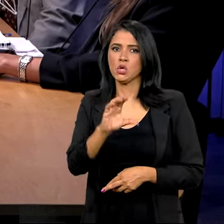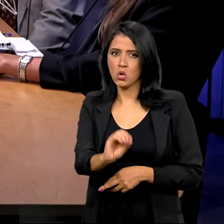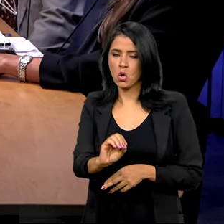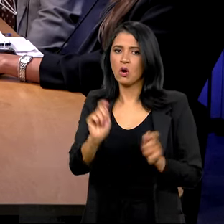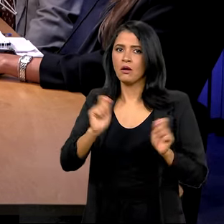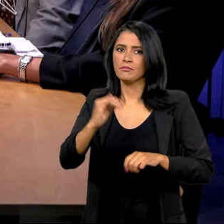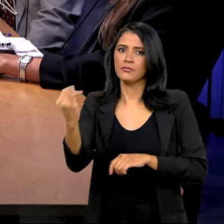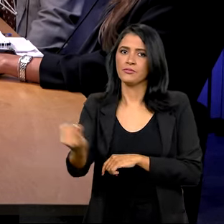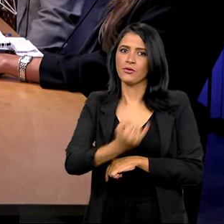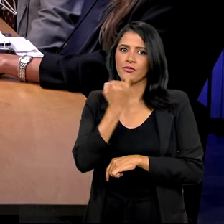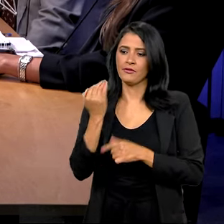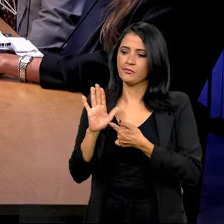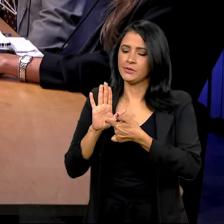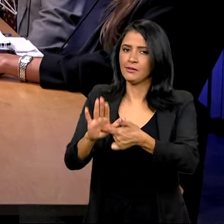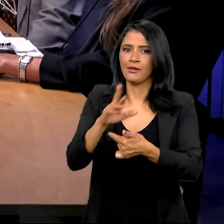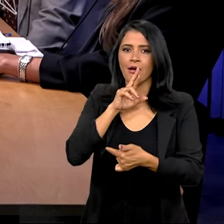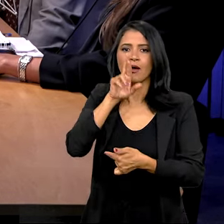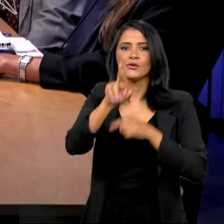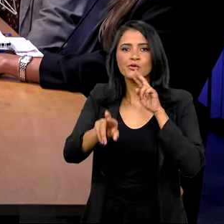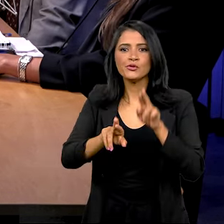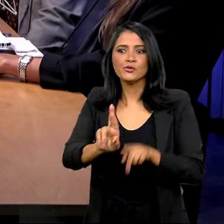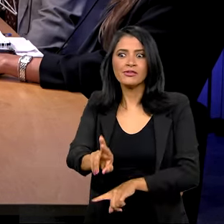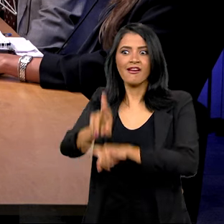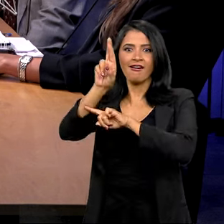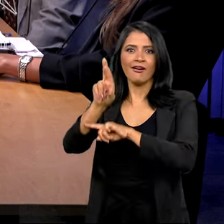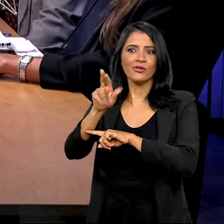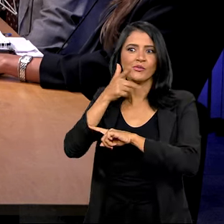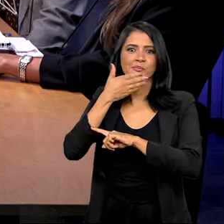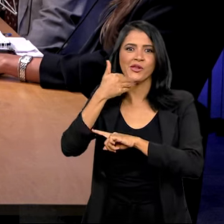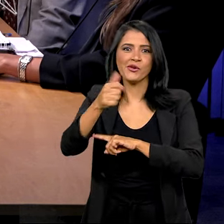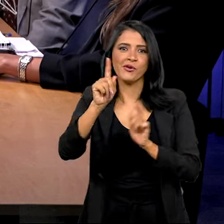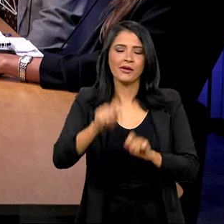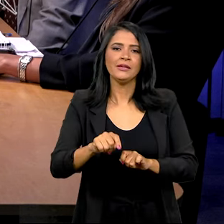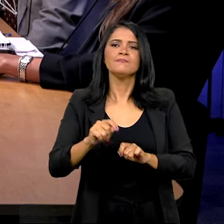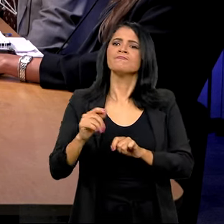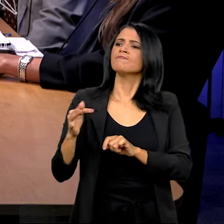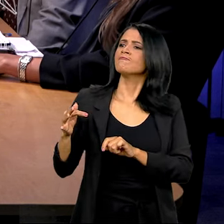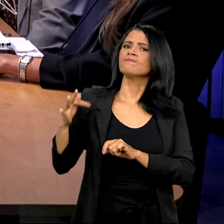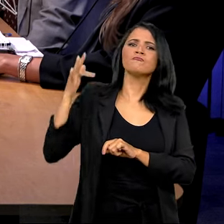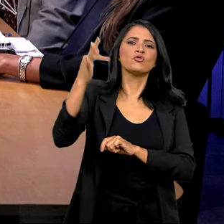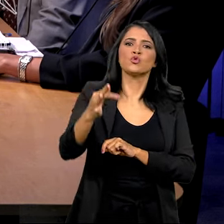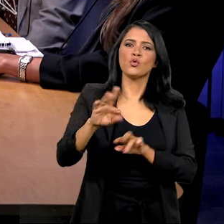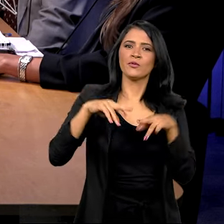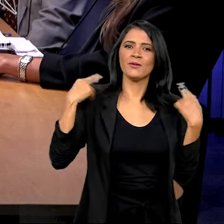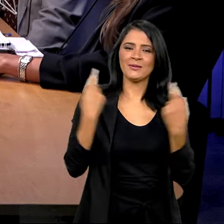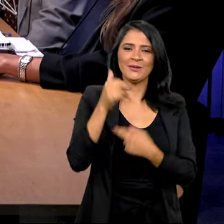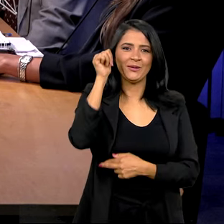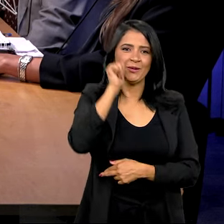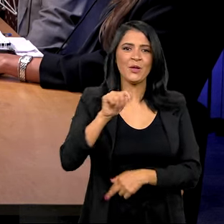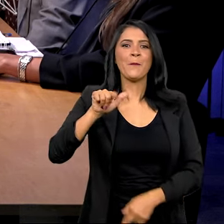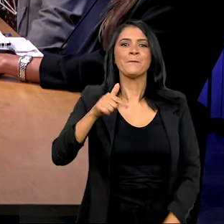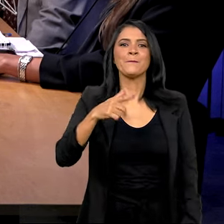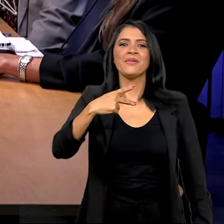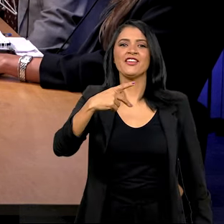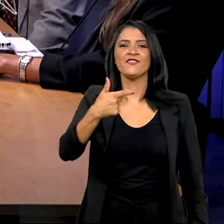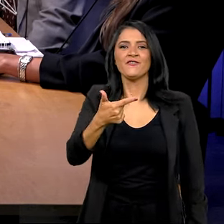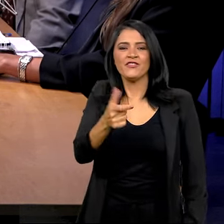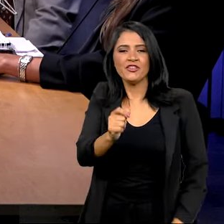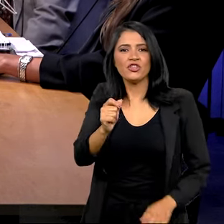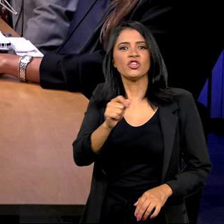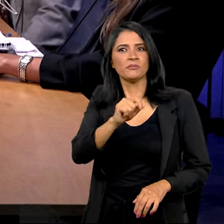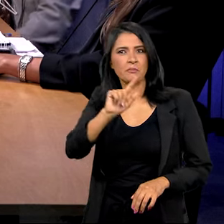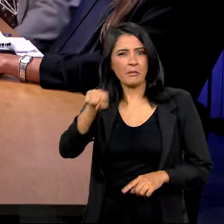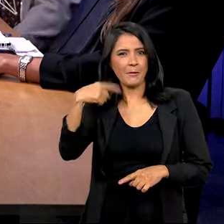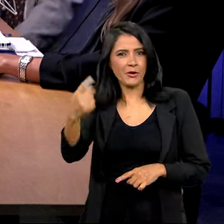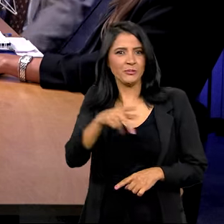também para apresentar os principais resultados as recomendações e já projetar a reunião de mulheres parlamentares do p20 paraas próximas